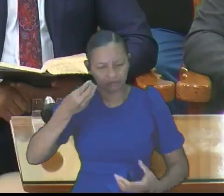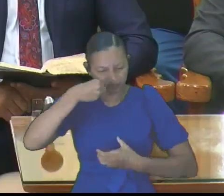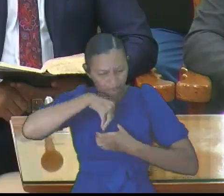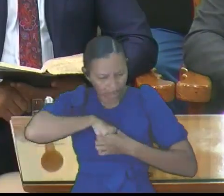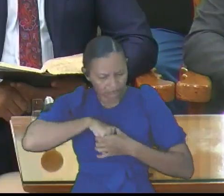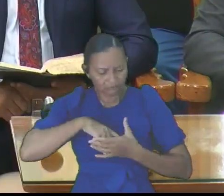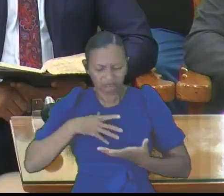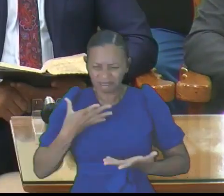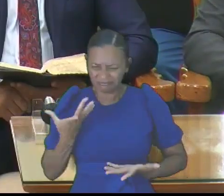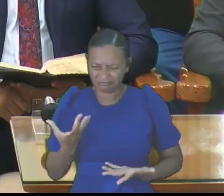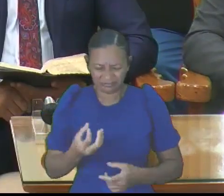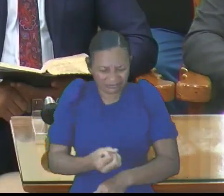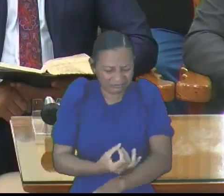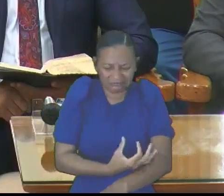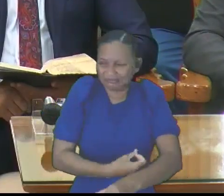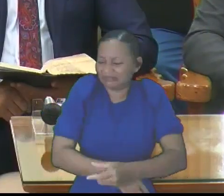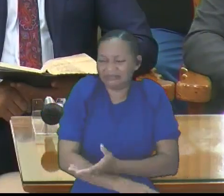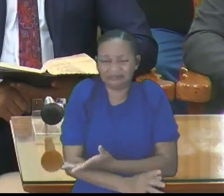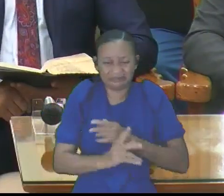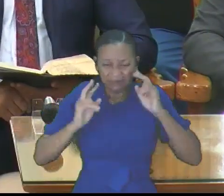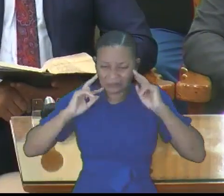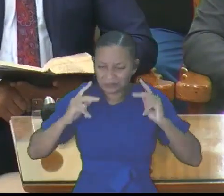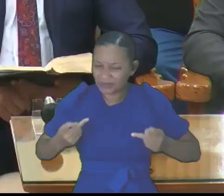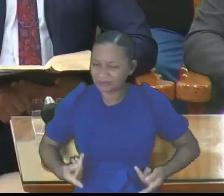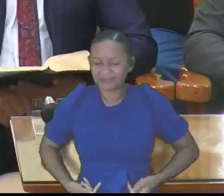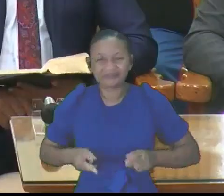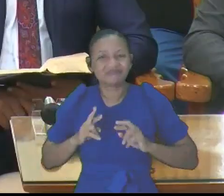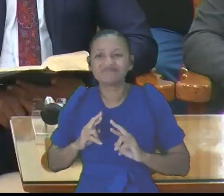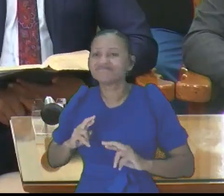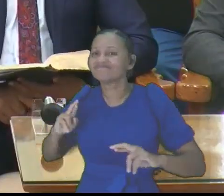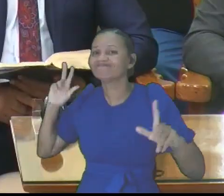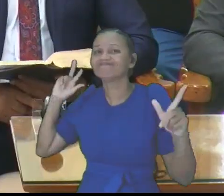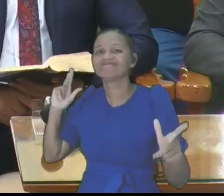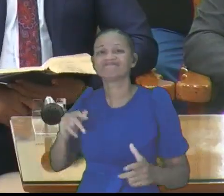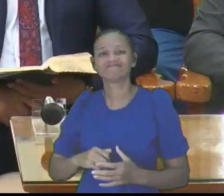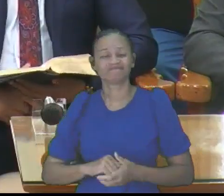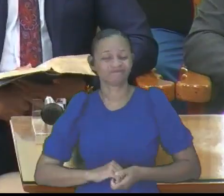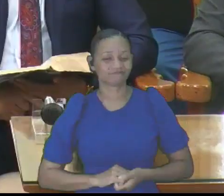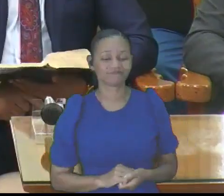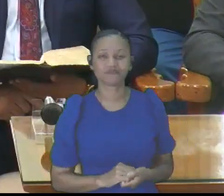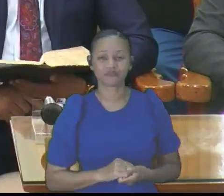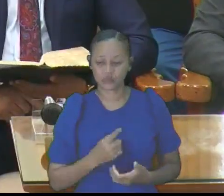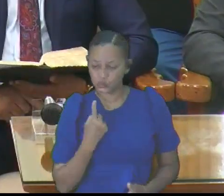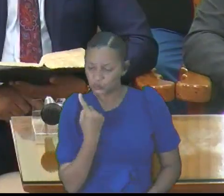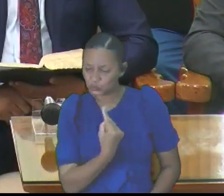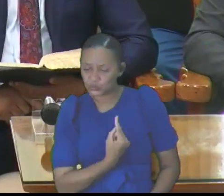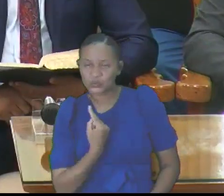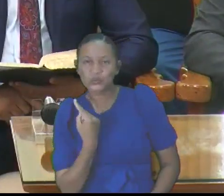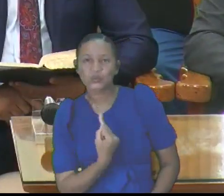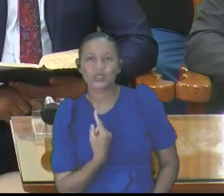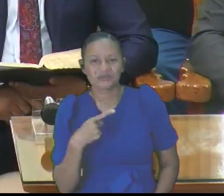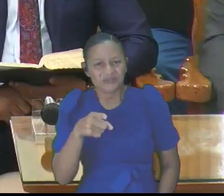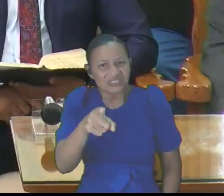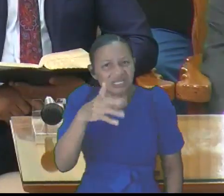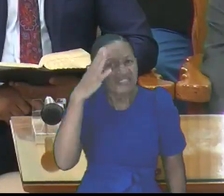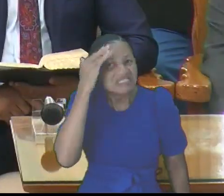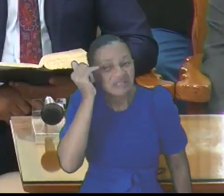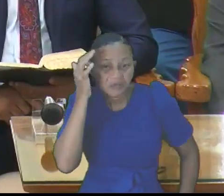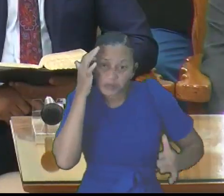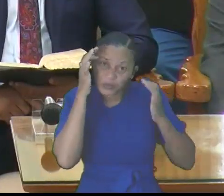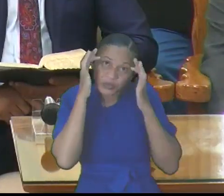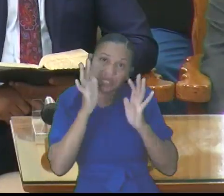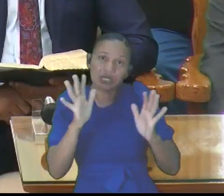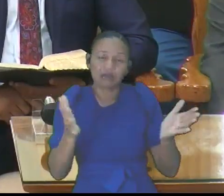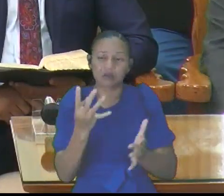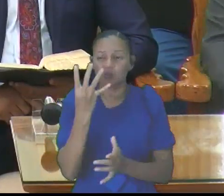Porque a humanidade está vivendo uma realidade que não era para viver. O isolamento. Você sabia, eu não sei agora,